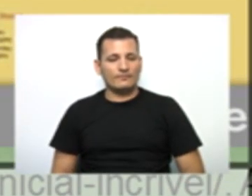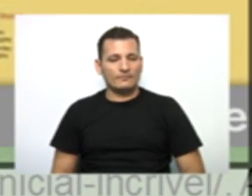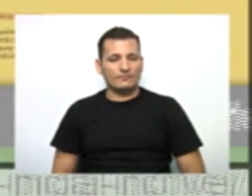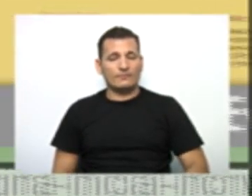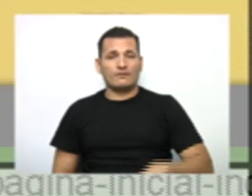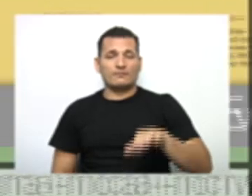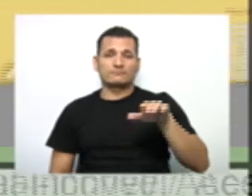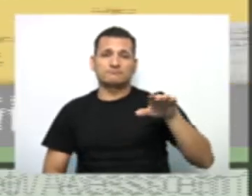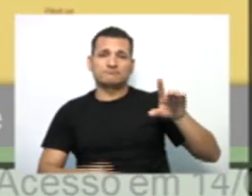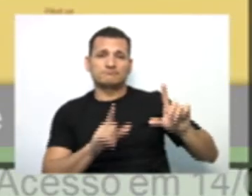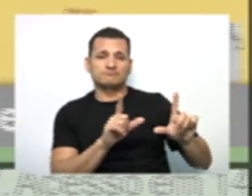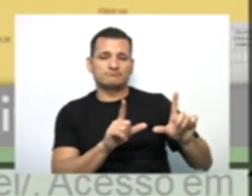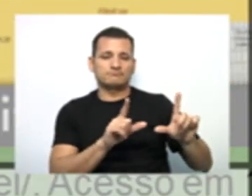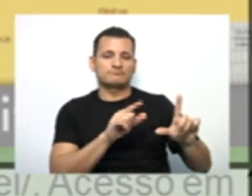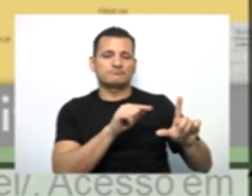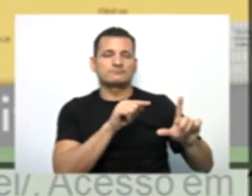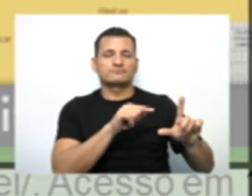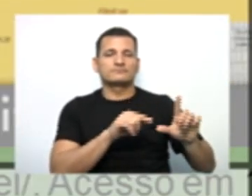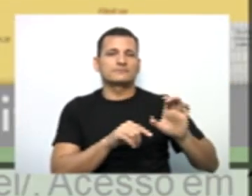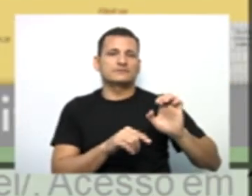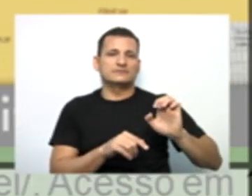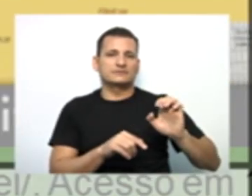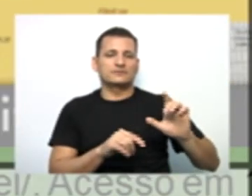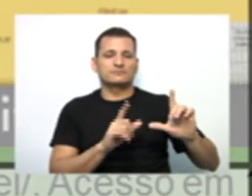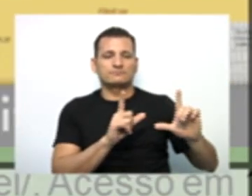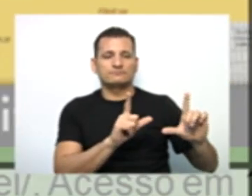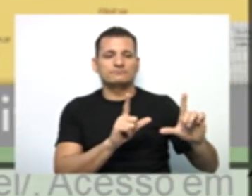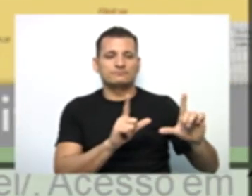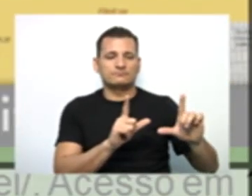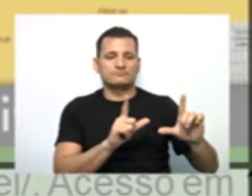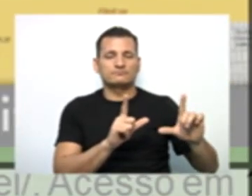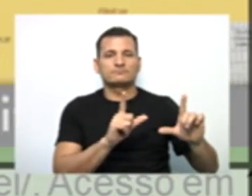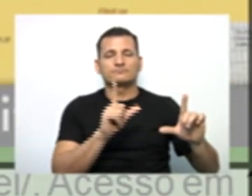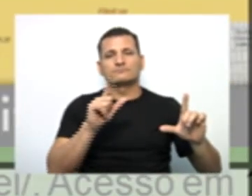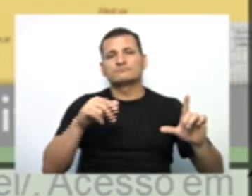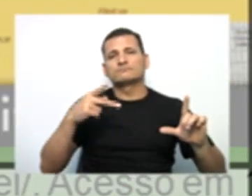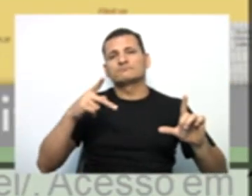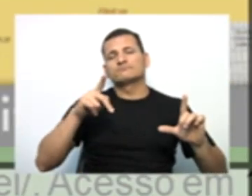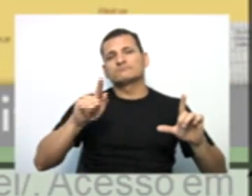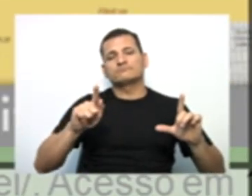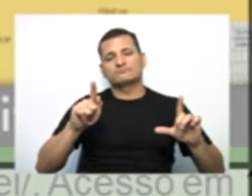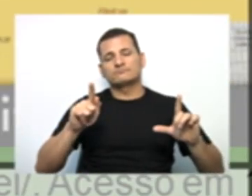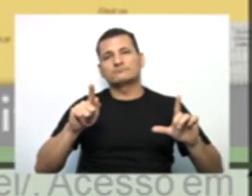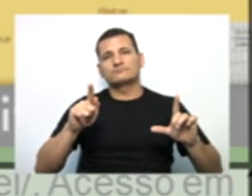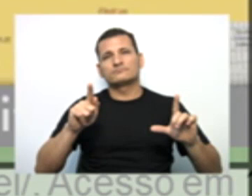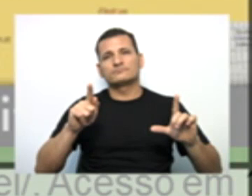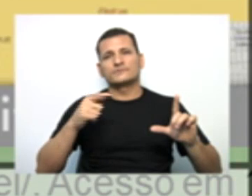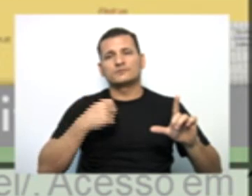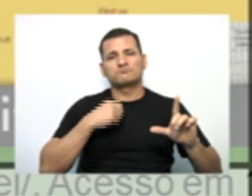Essa aqui do lado esquerdo é uma página em que eu posso